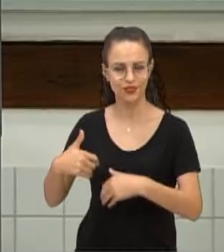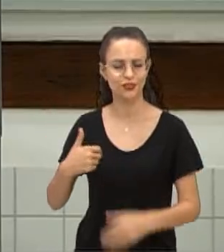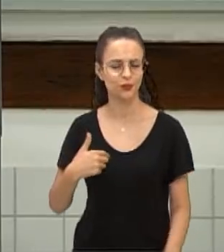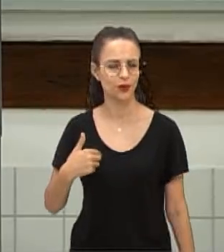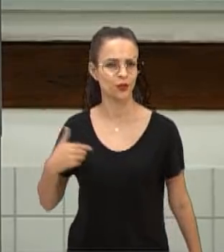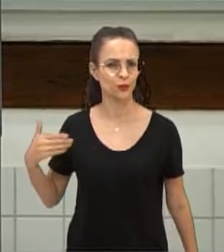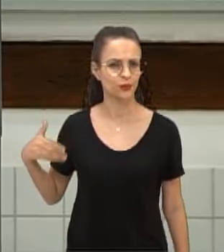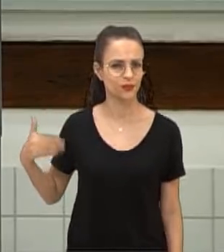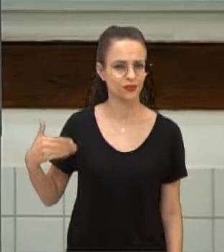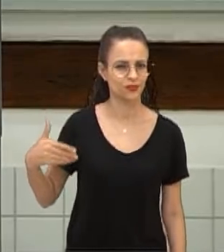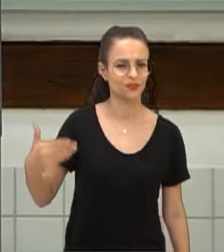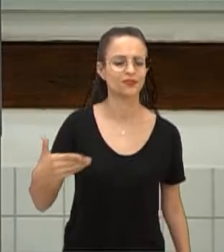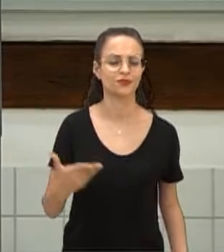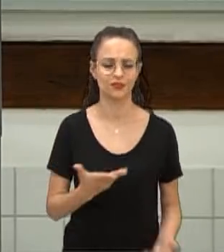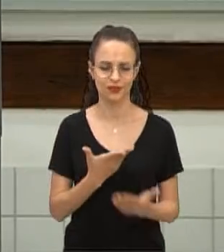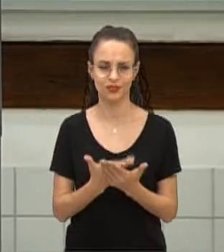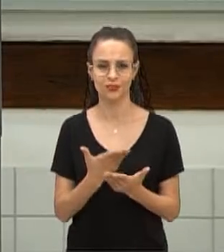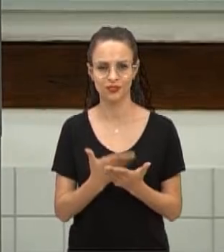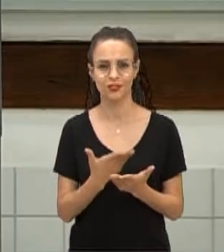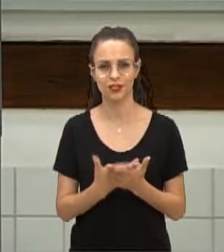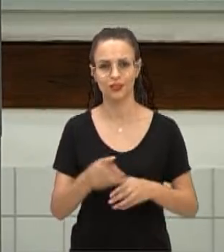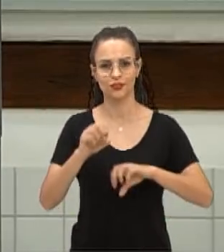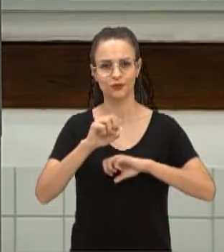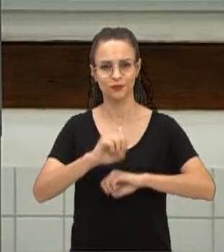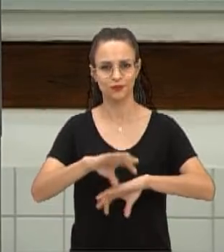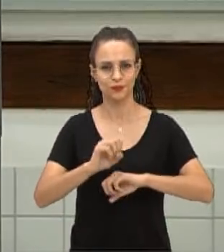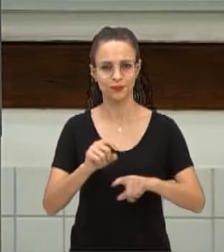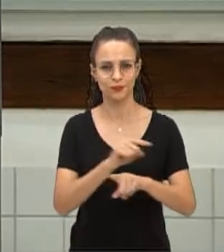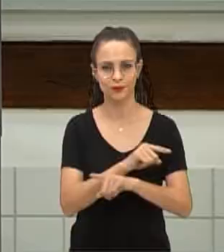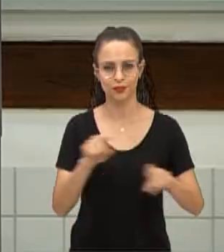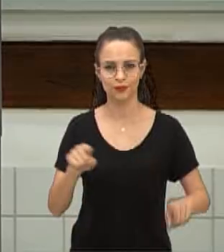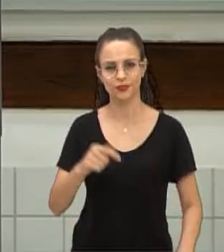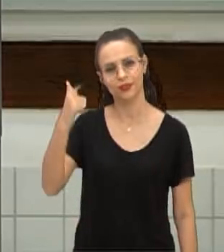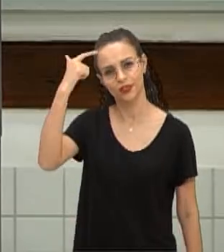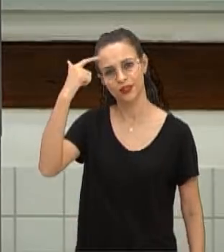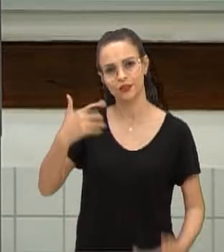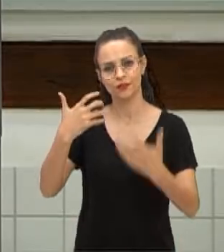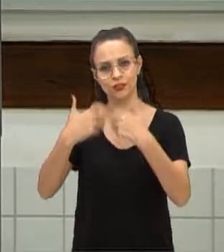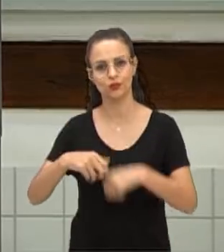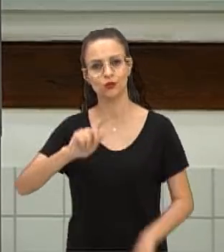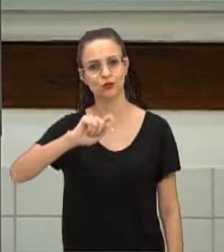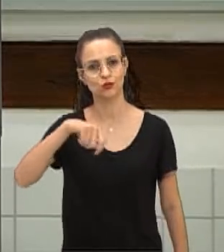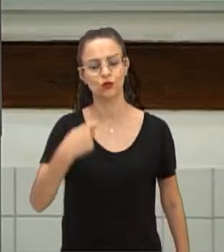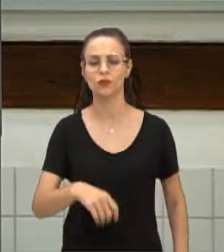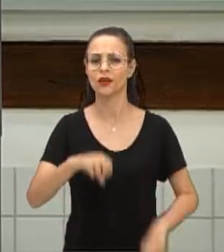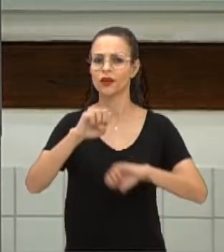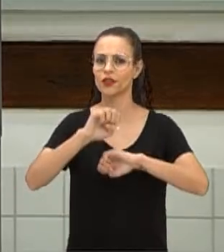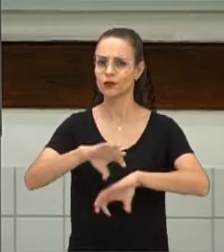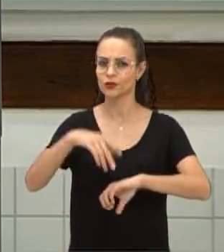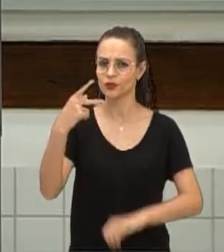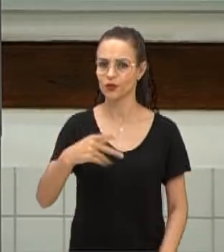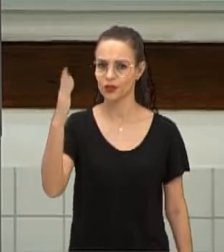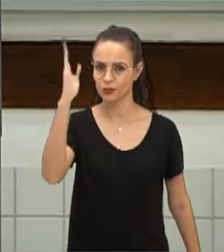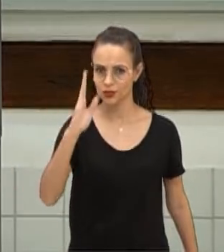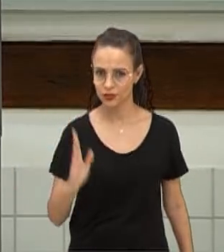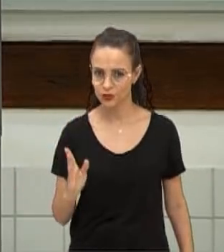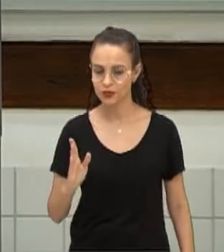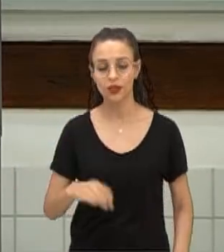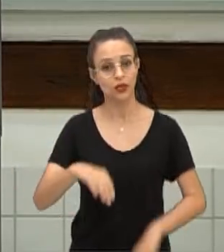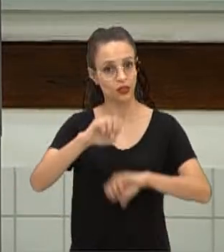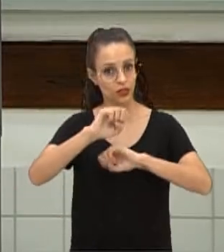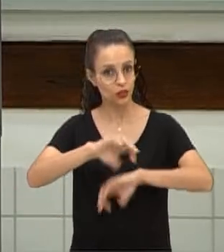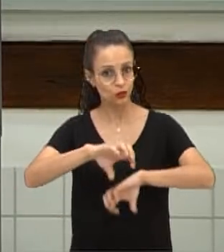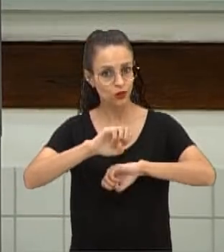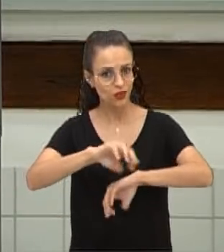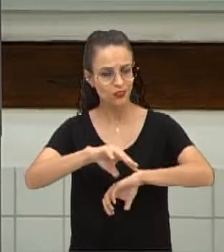feito na maioria das aulas que eu tenho administrado aqui. Sobre a educação no nosso país. A educação é